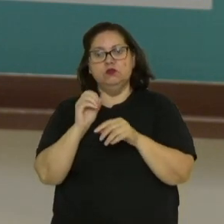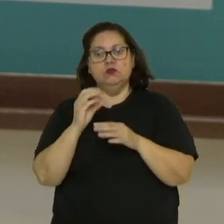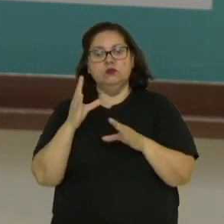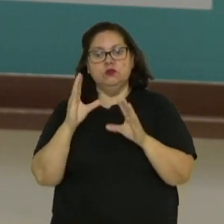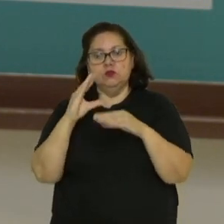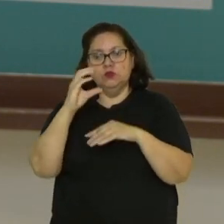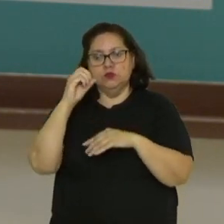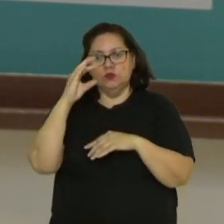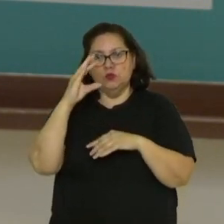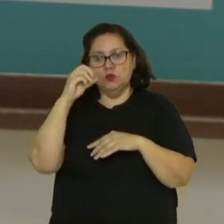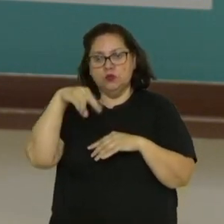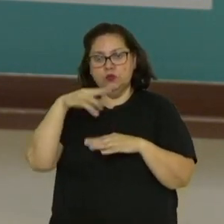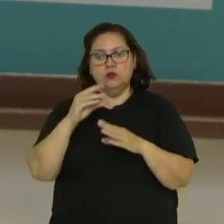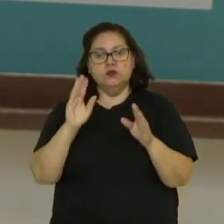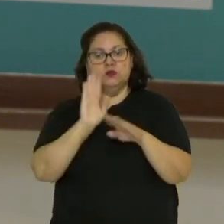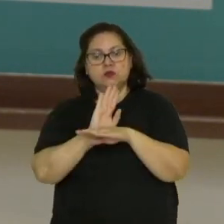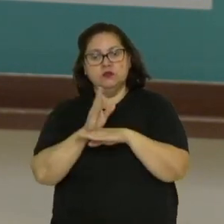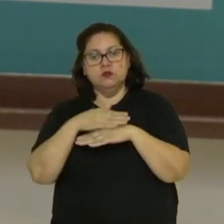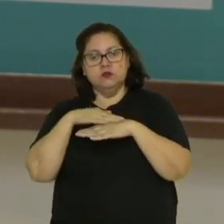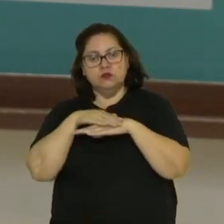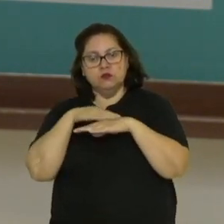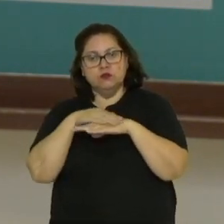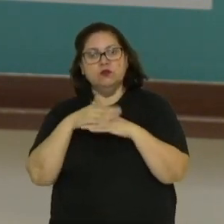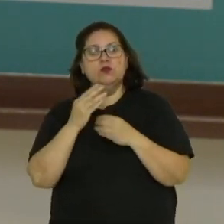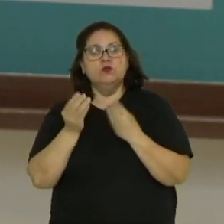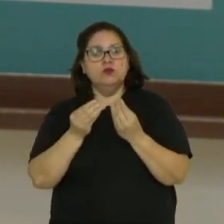do cone. Neste vídeo a gente conversou